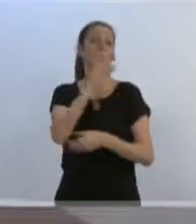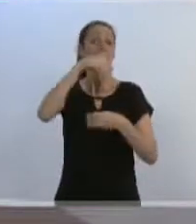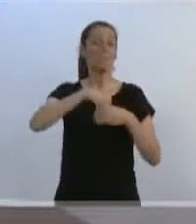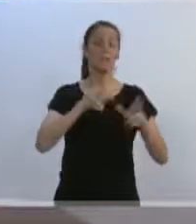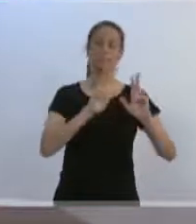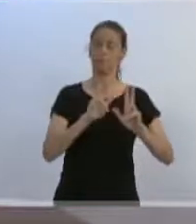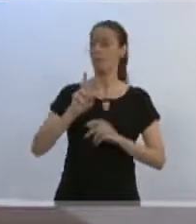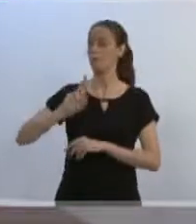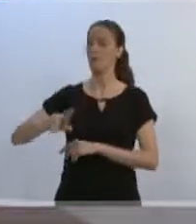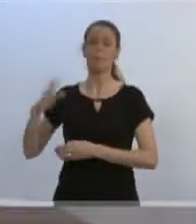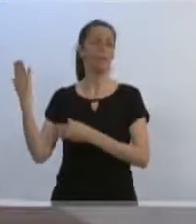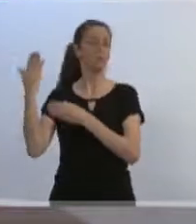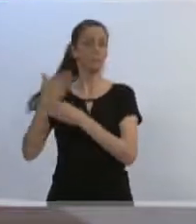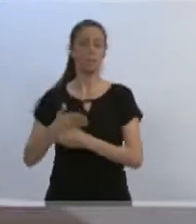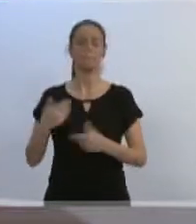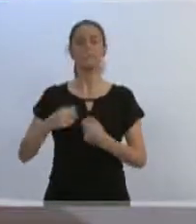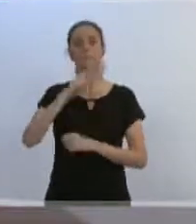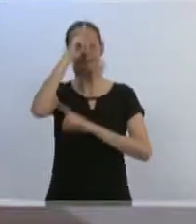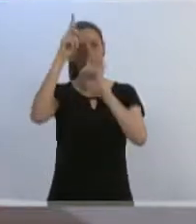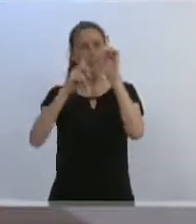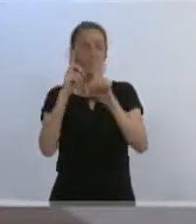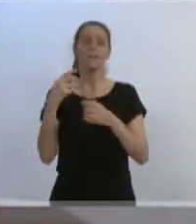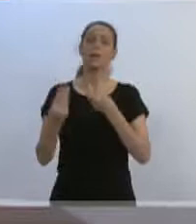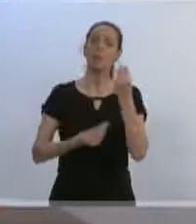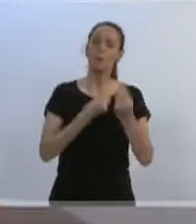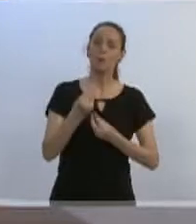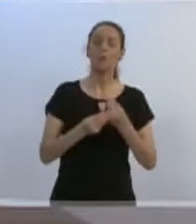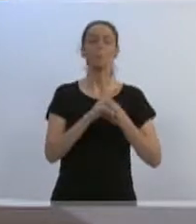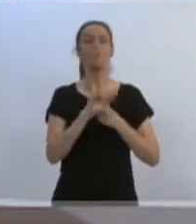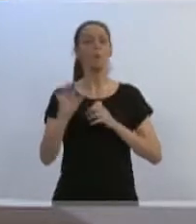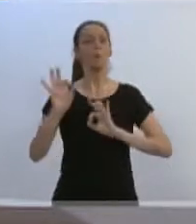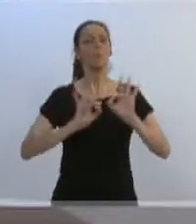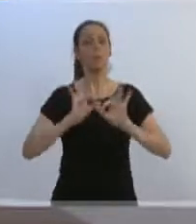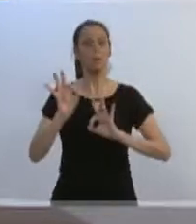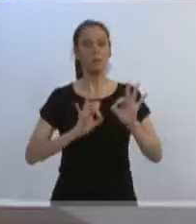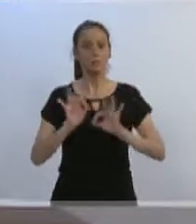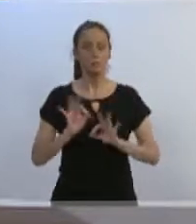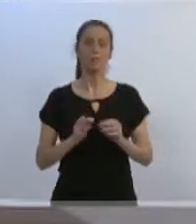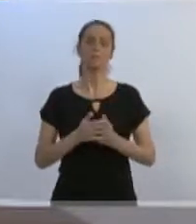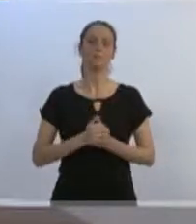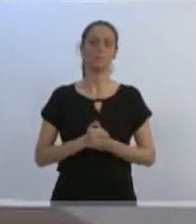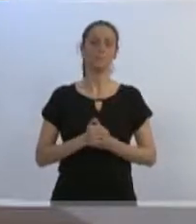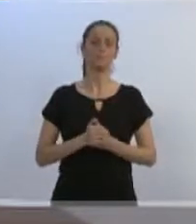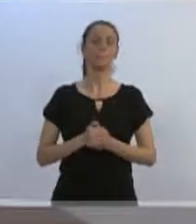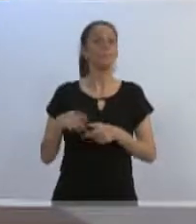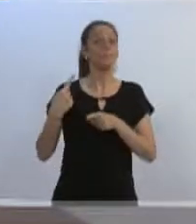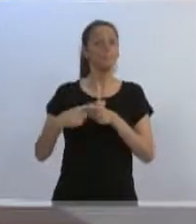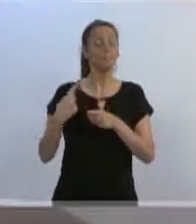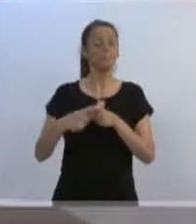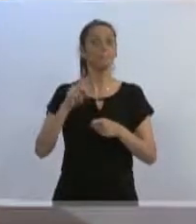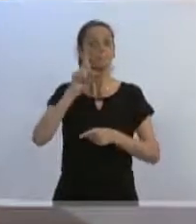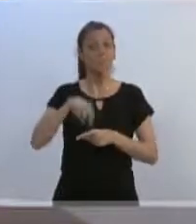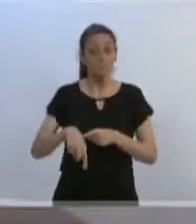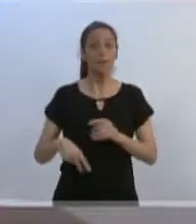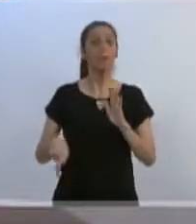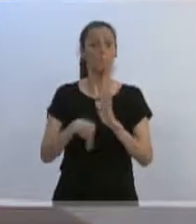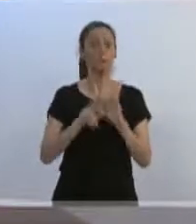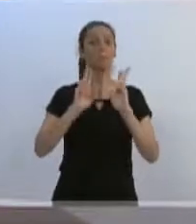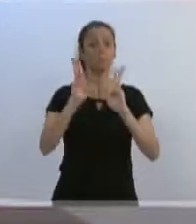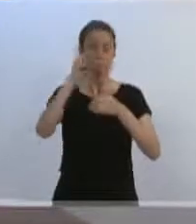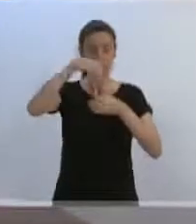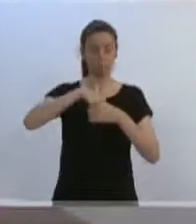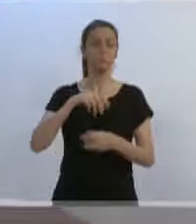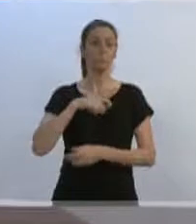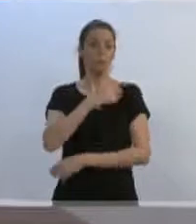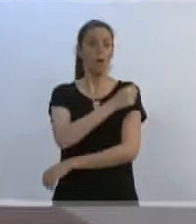temos que ter ideia e temos que dar um alinhamento é isso aí veio a caminhar porque é um transporte coletivo está levando os alunos